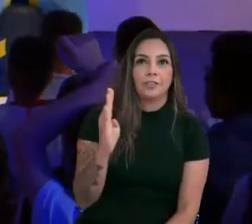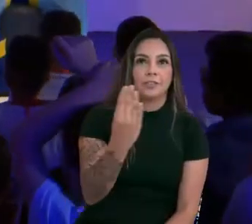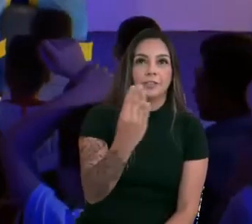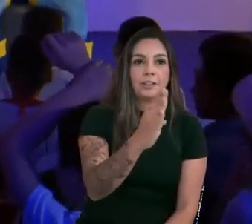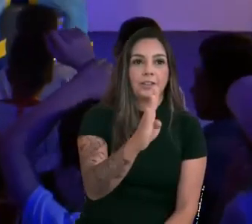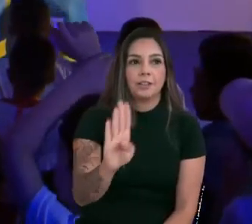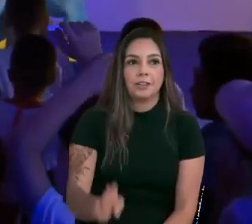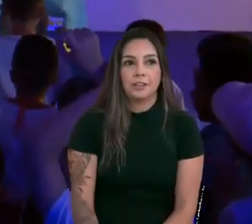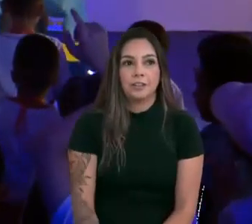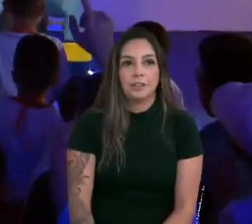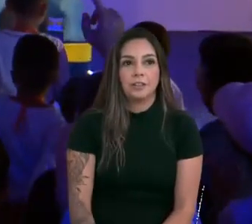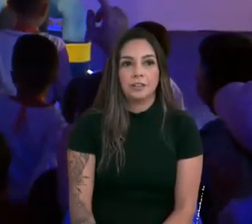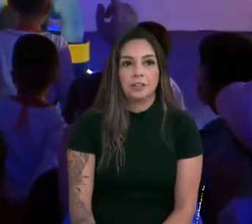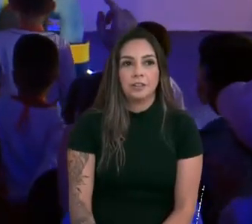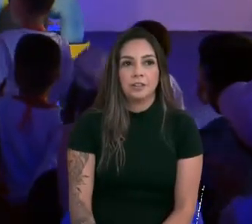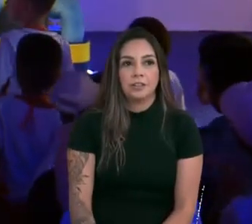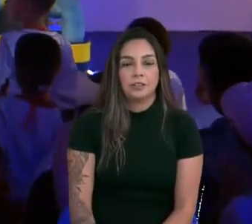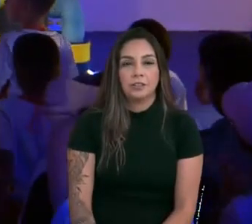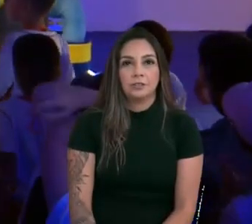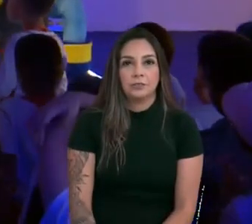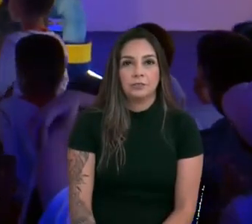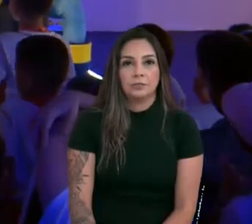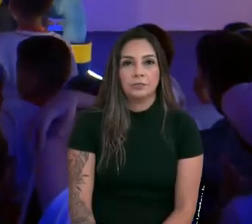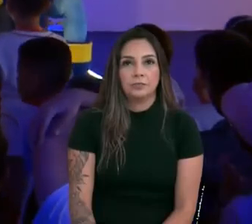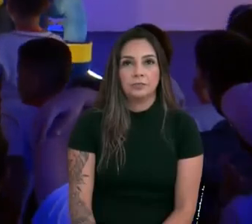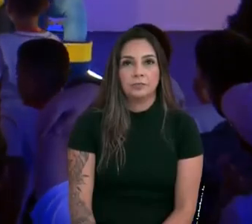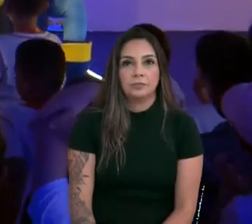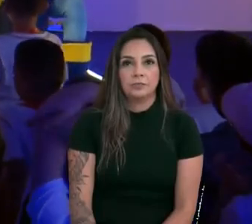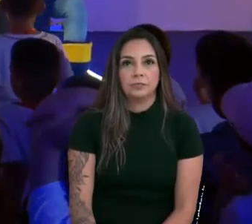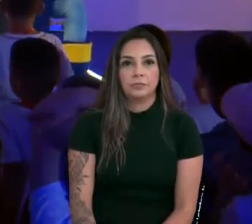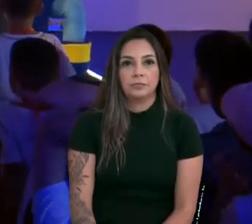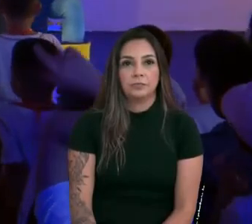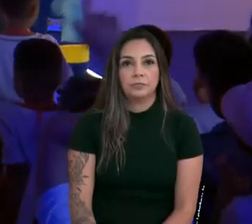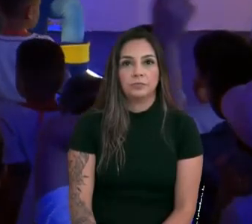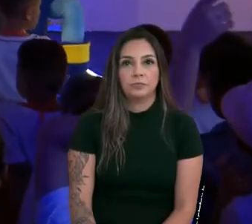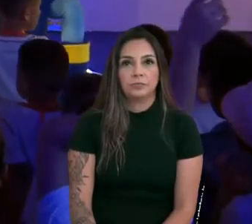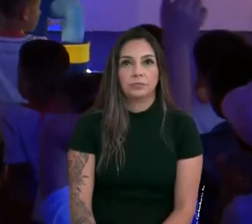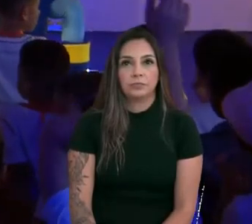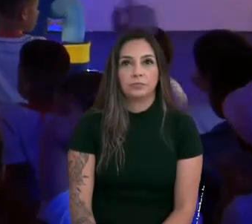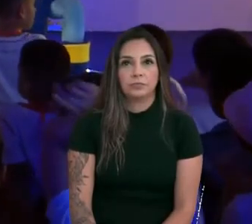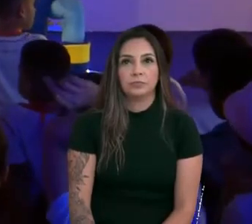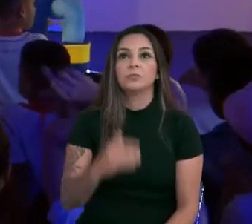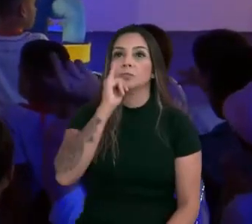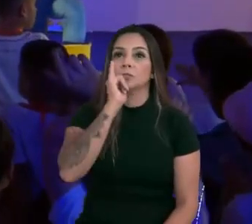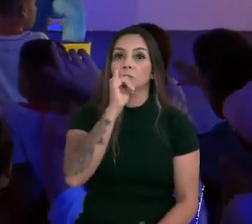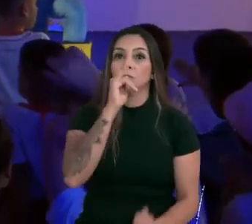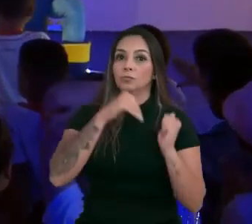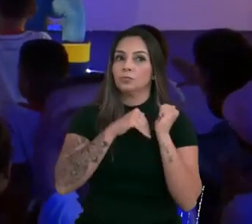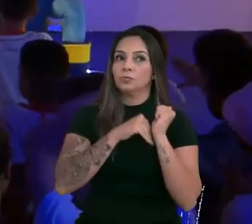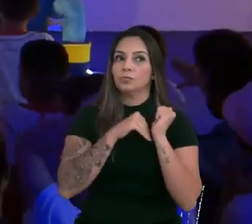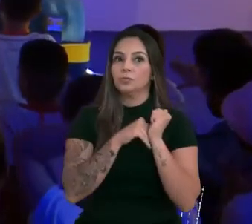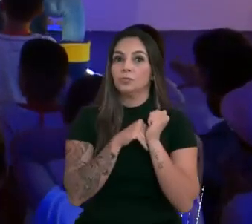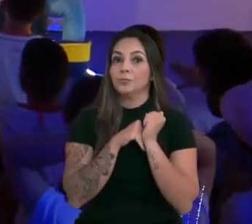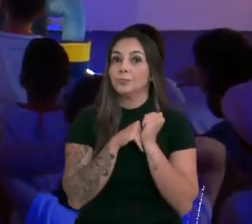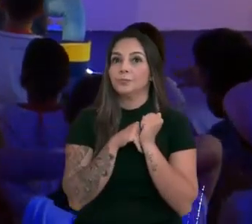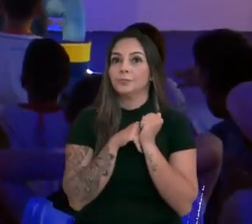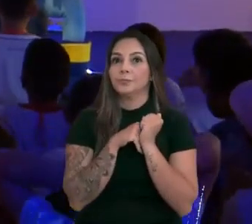Eu vou contar para vocês. Silêncio, ó. Segredo nosso. Pam, pararam,